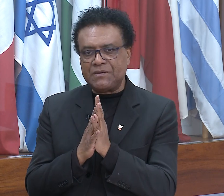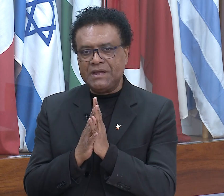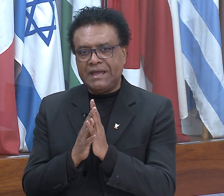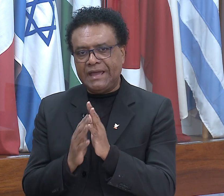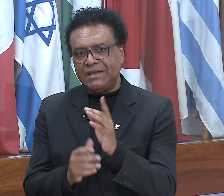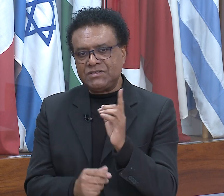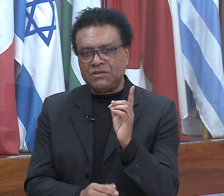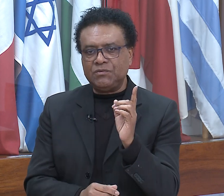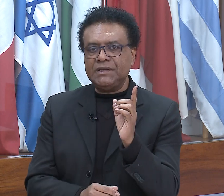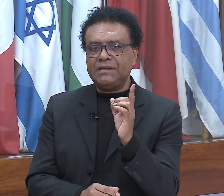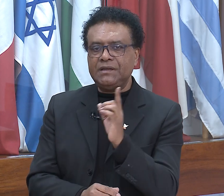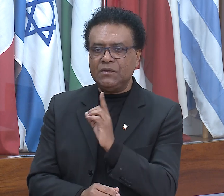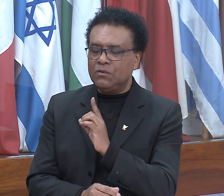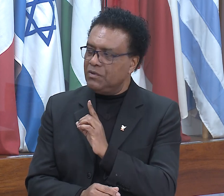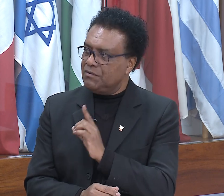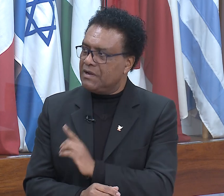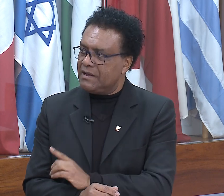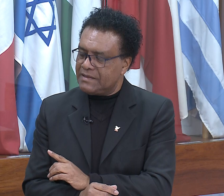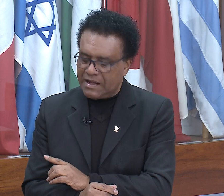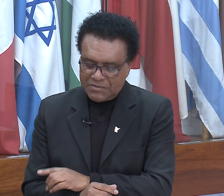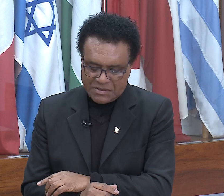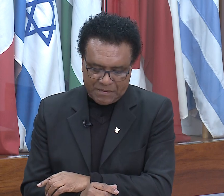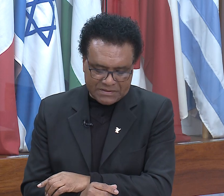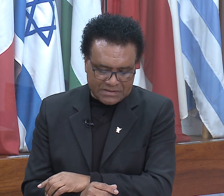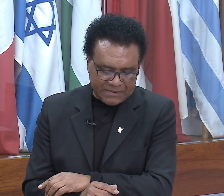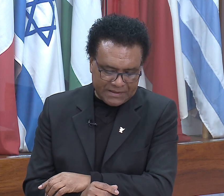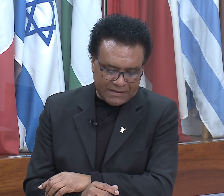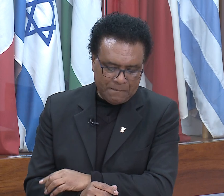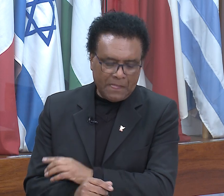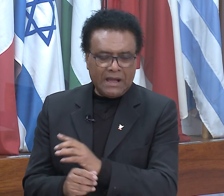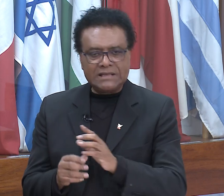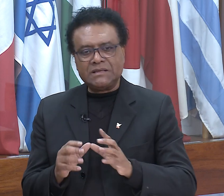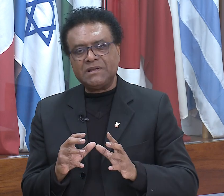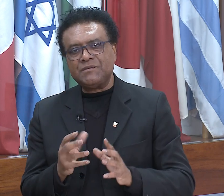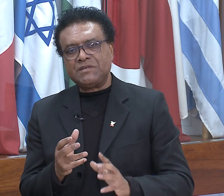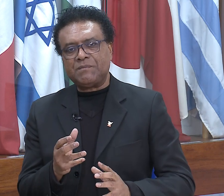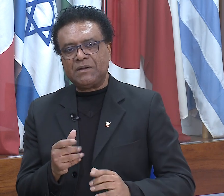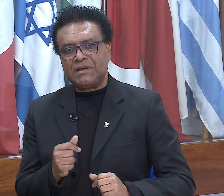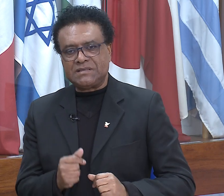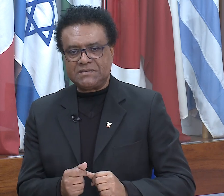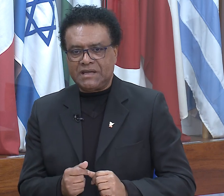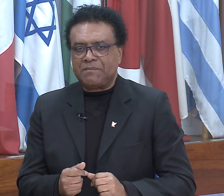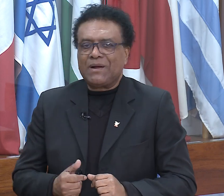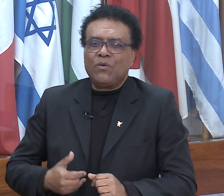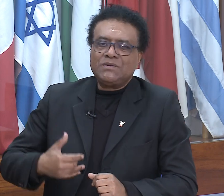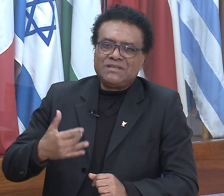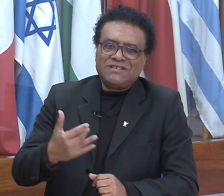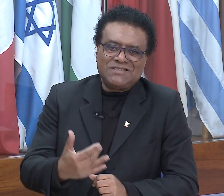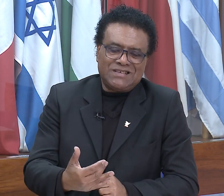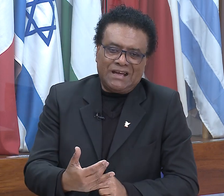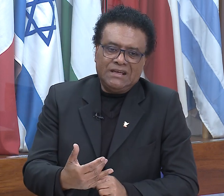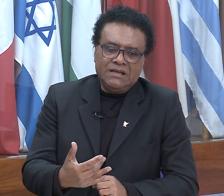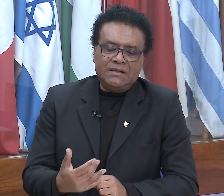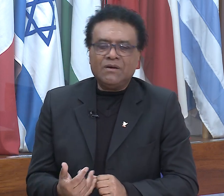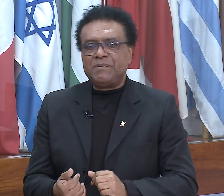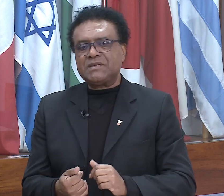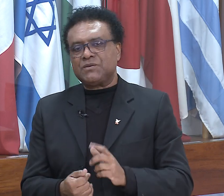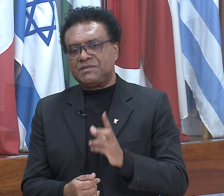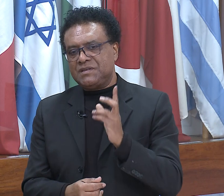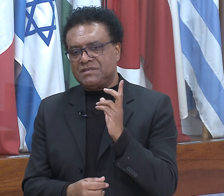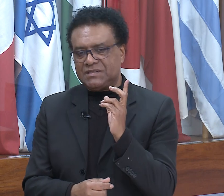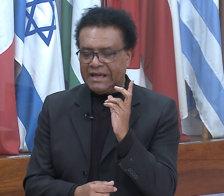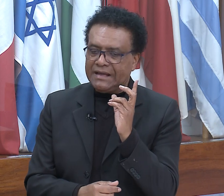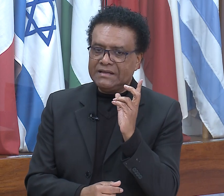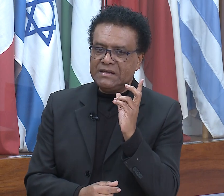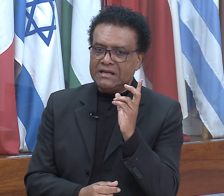o racismo zero é instituir e incluir no calendário Municipal de Santa Maria a semana Municipal não